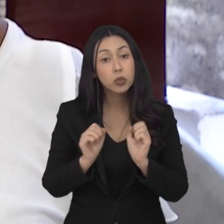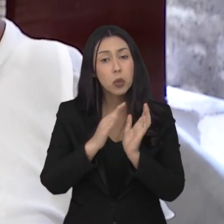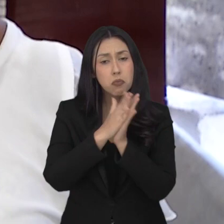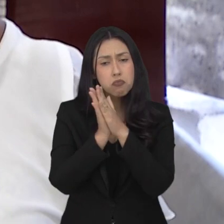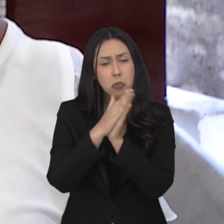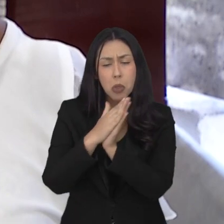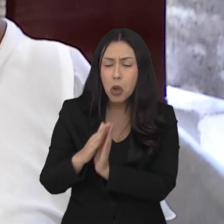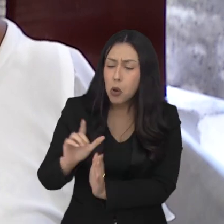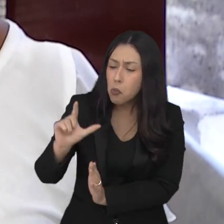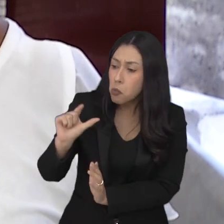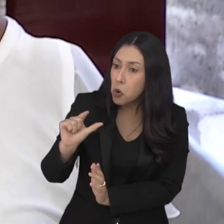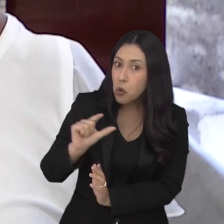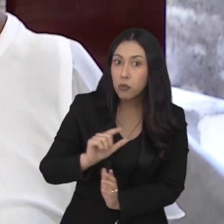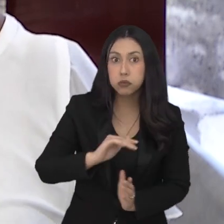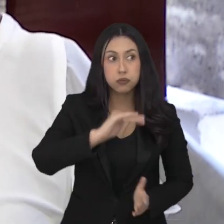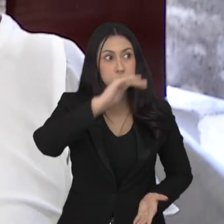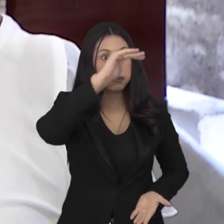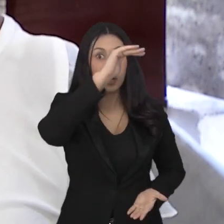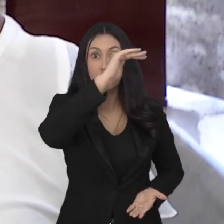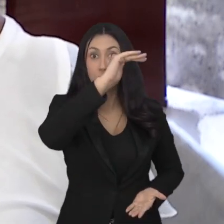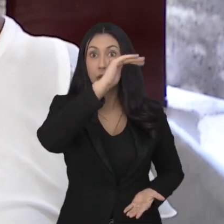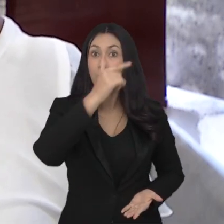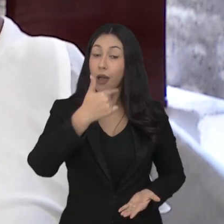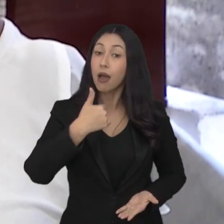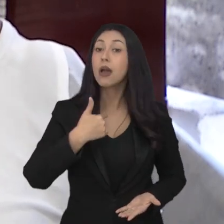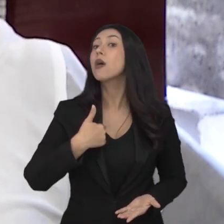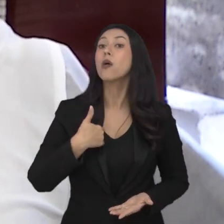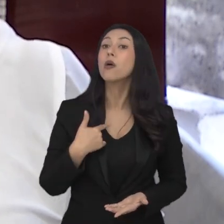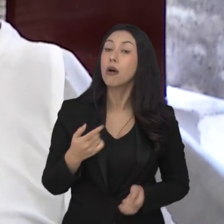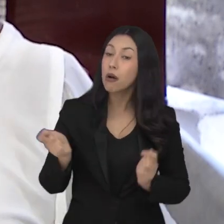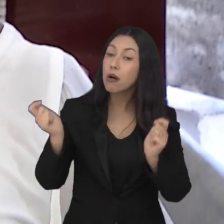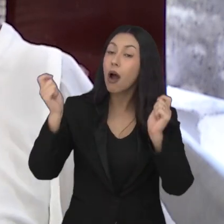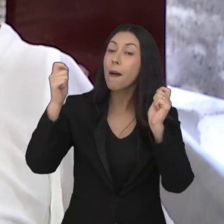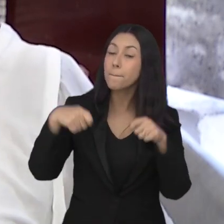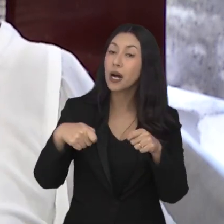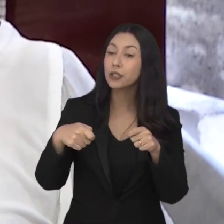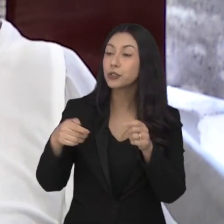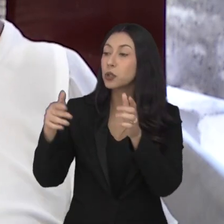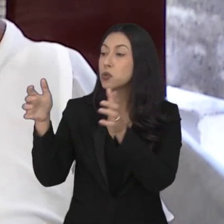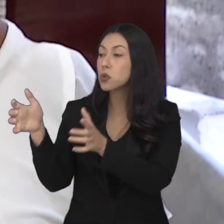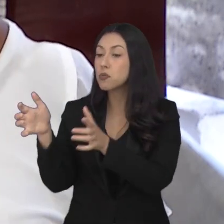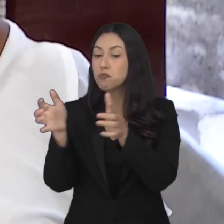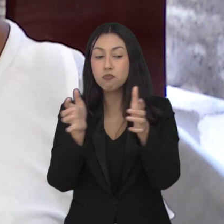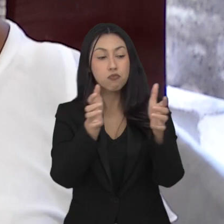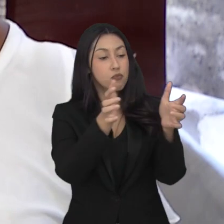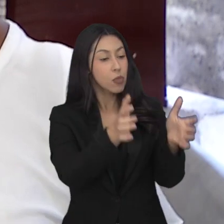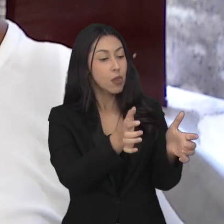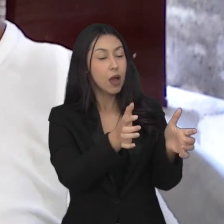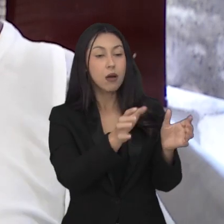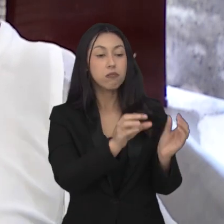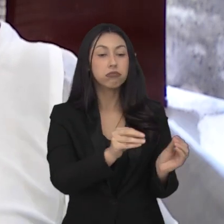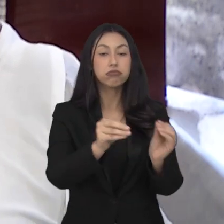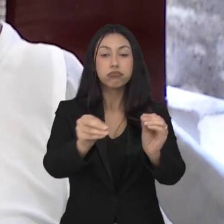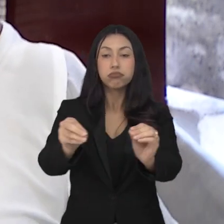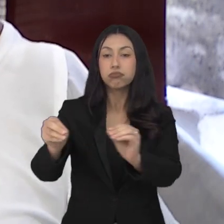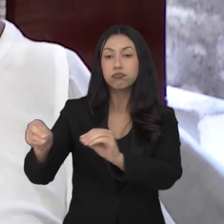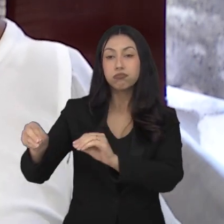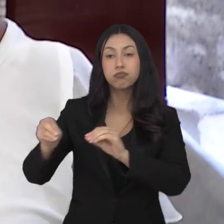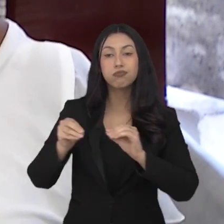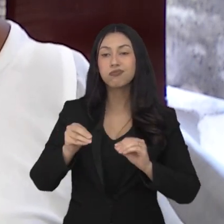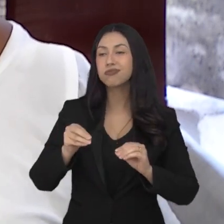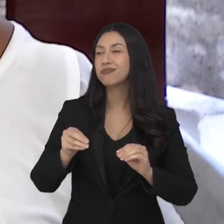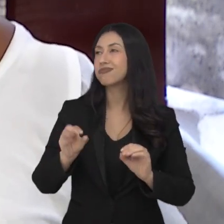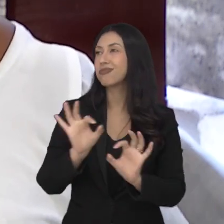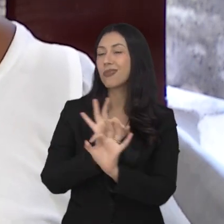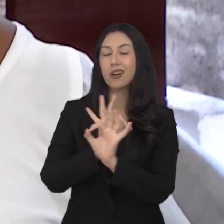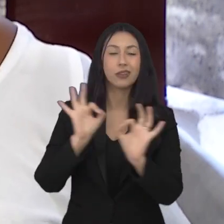fazendo bonecos pequenos, grandes e eu mesmo conseguia transportar, levar para os lugares,